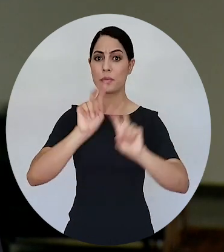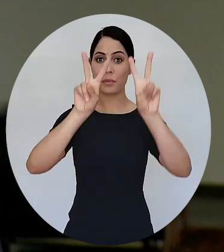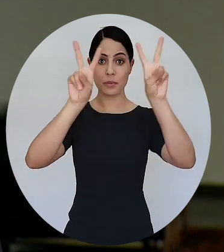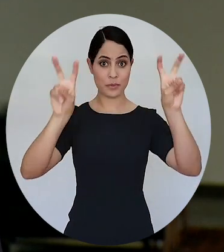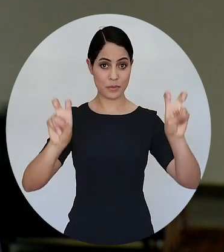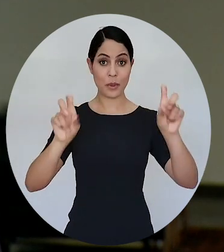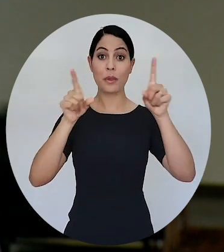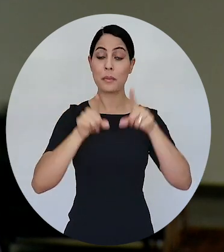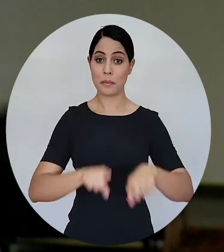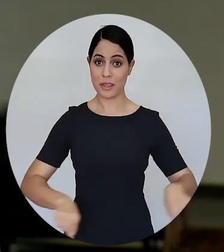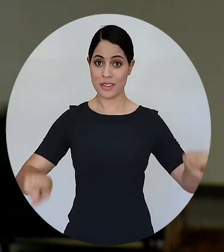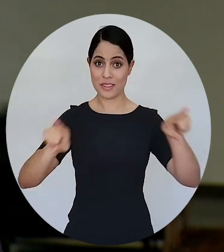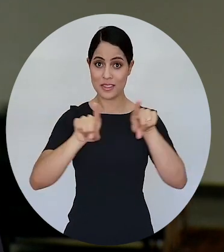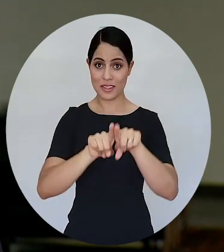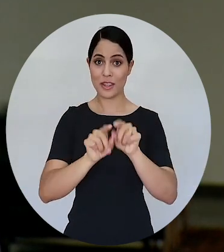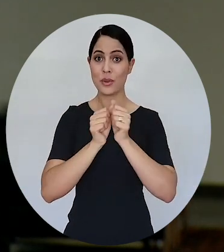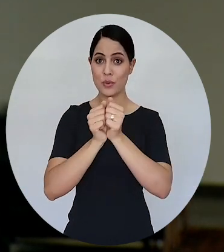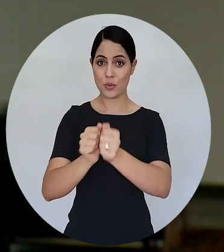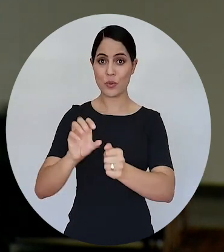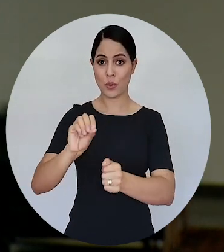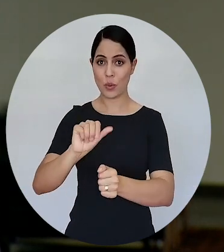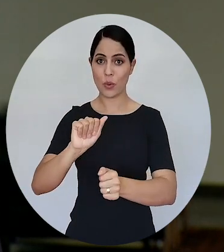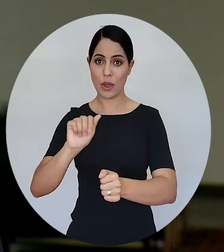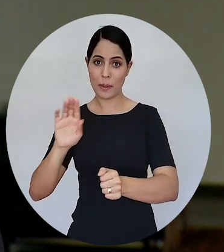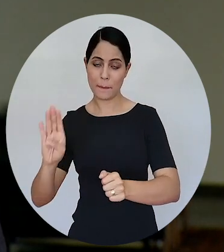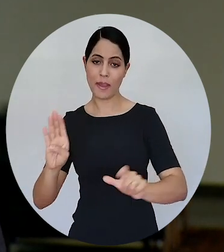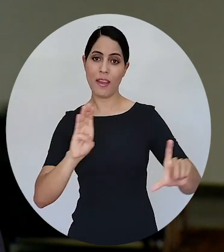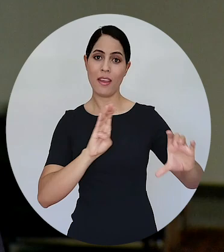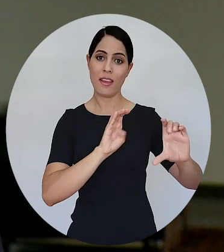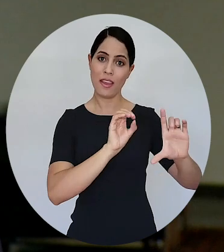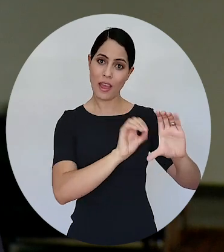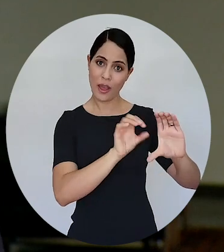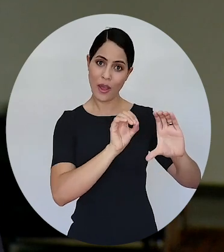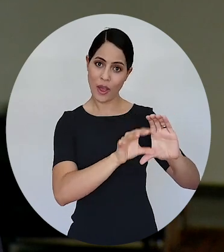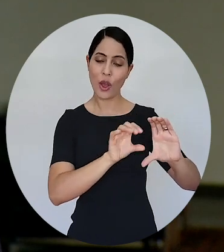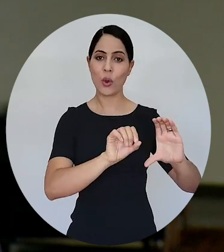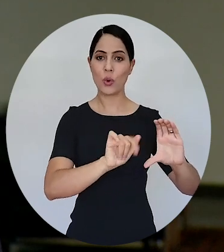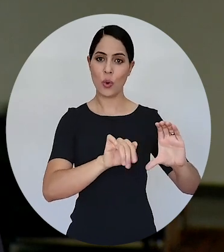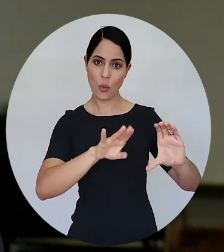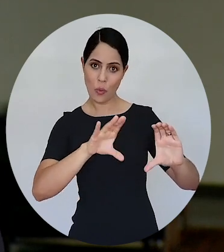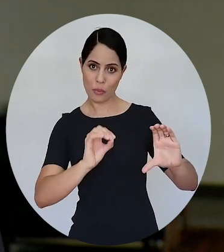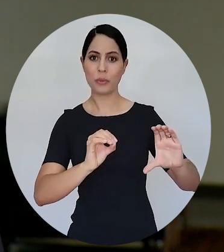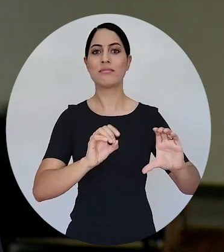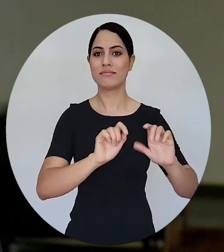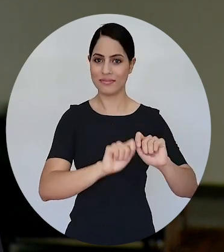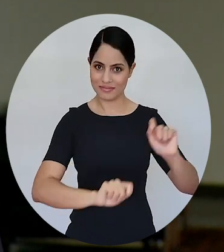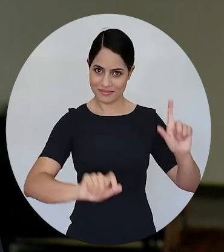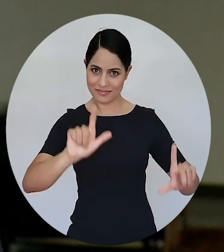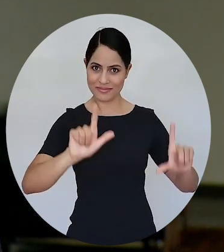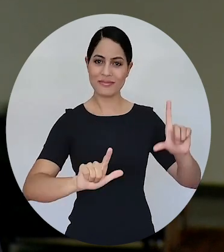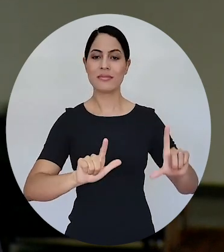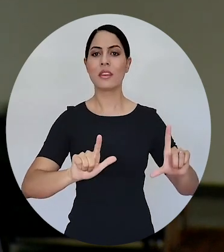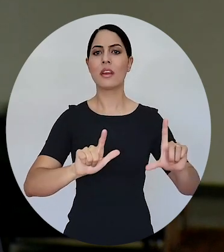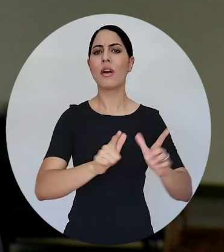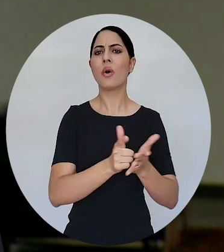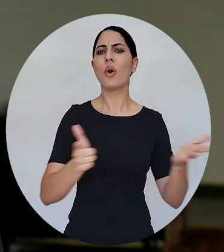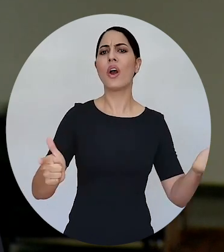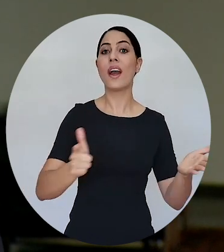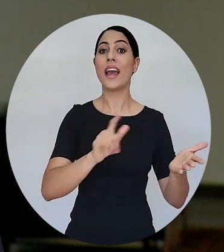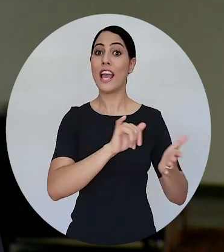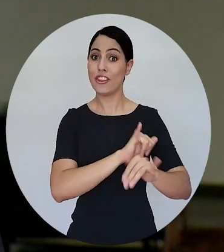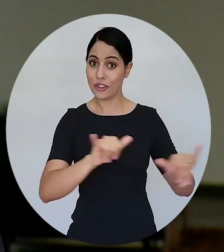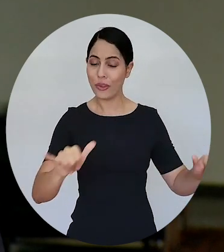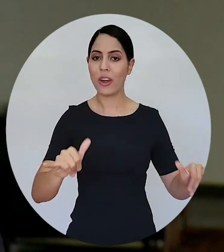falar sobre as parcerias da OAB com a editora Globo, o destaque da ordem na revista Justiça e Cidadania